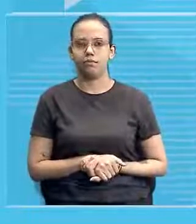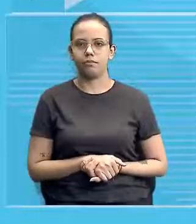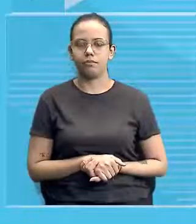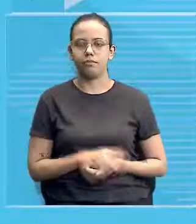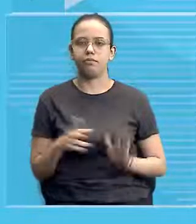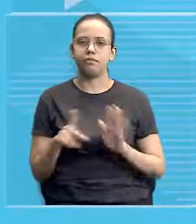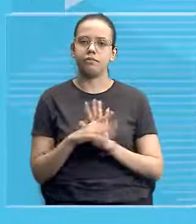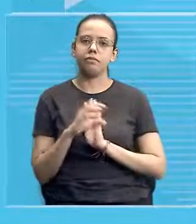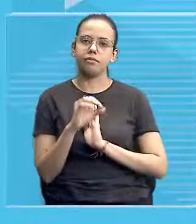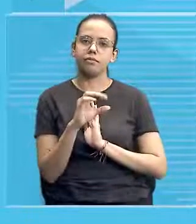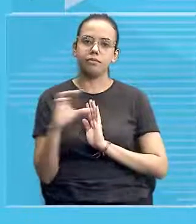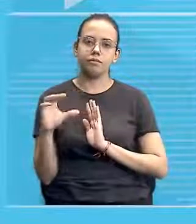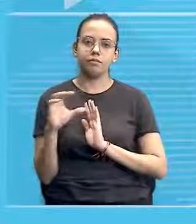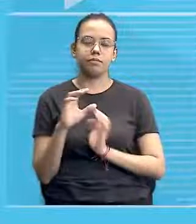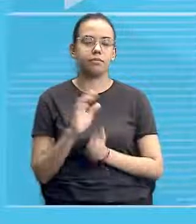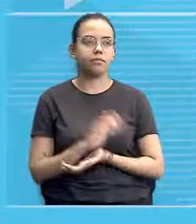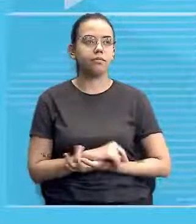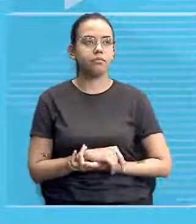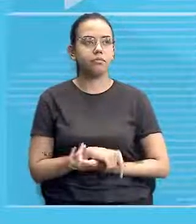Ocidental.